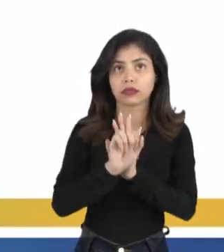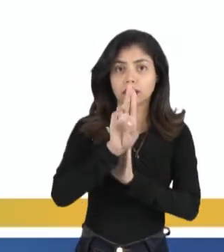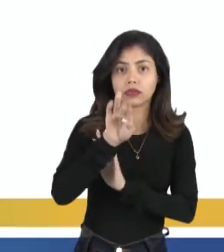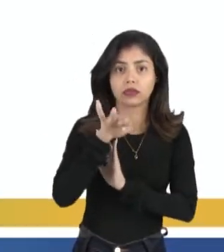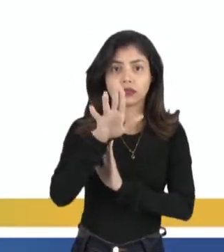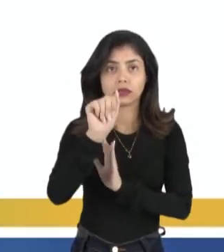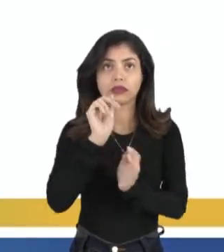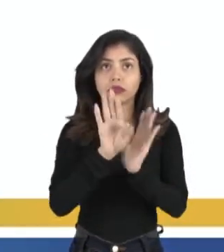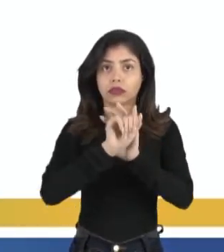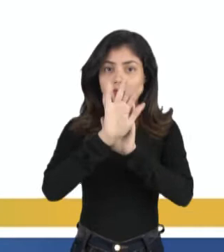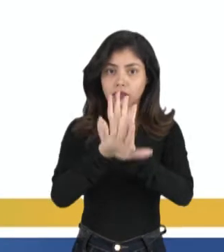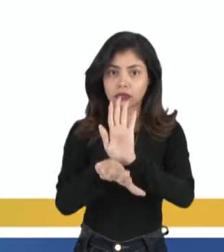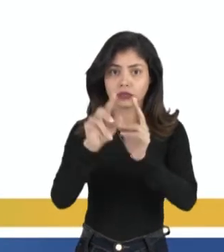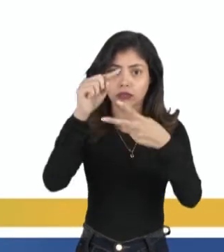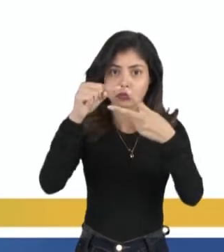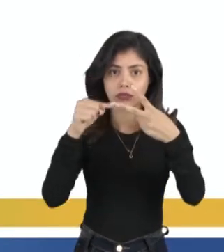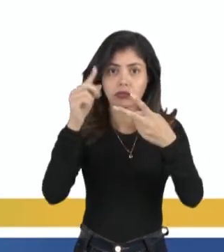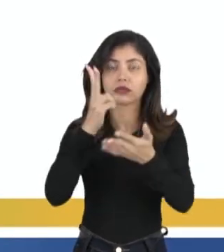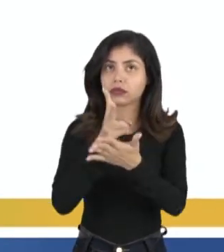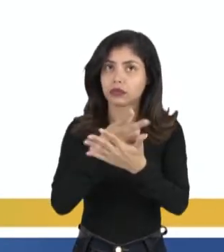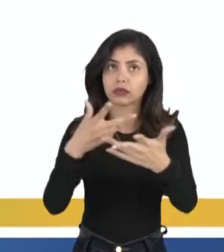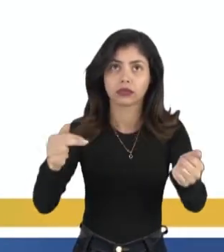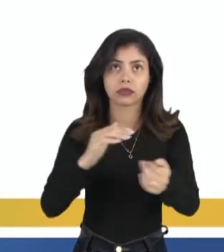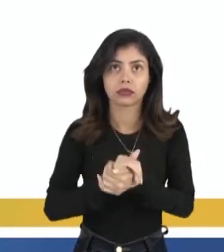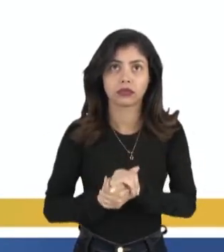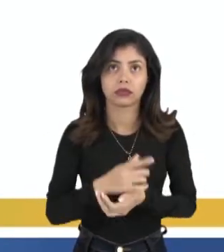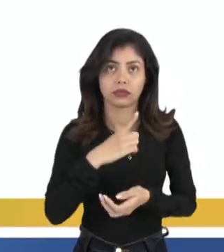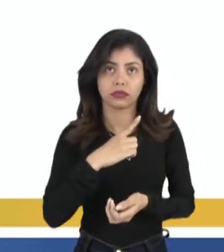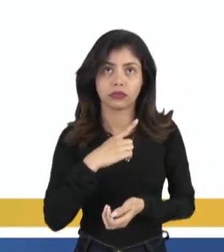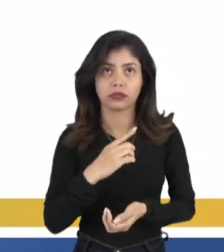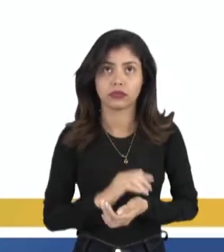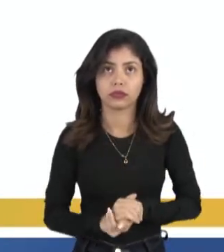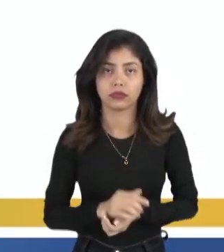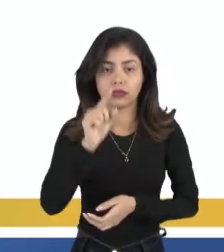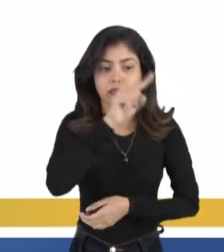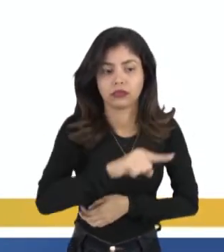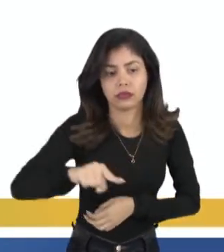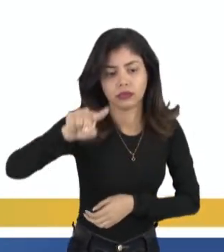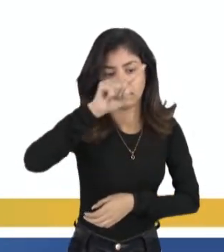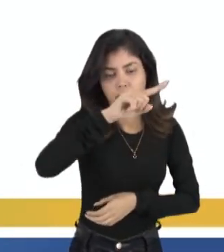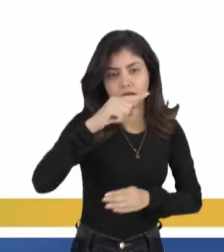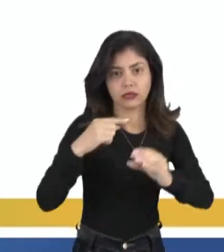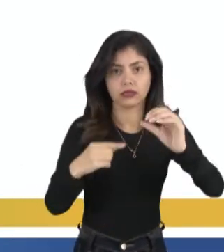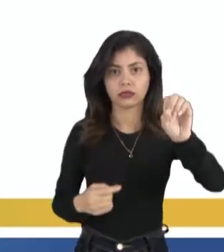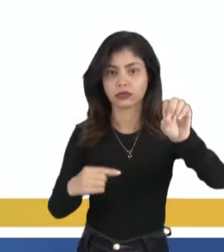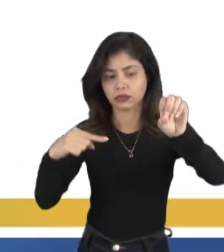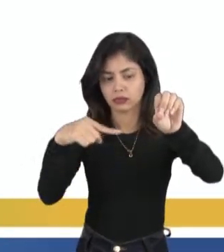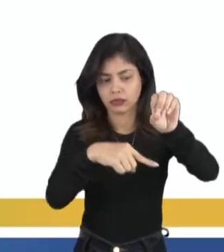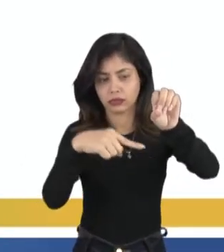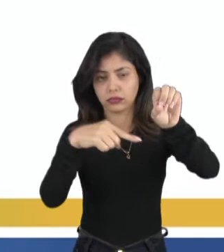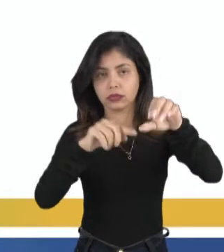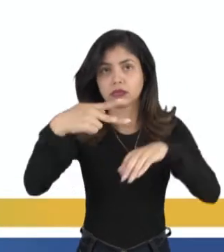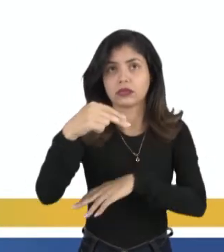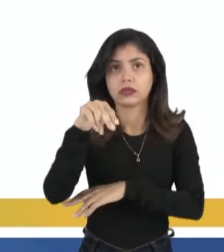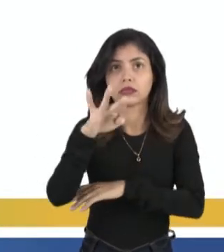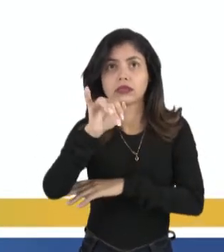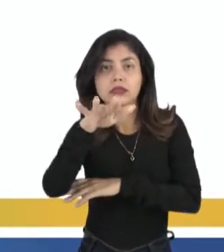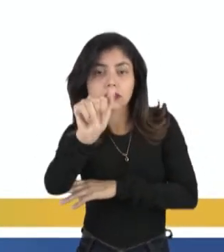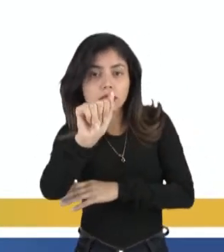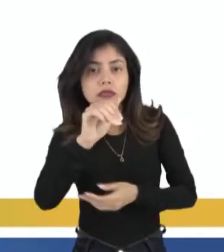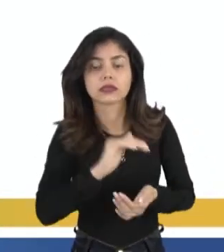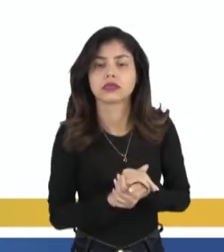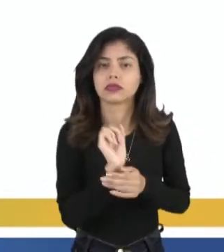Então sombra e umbra é a mesma coisa. Mas nós temos aqui uma região chamada de penumbra, que é uma